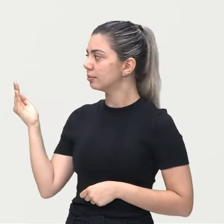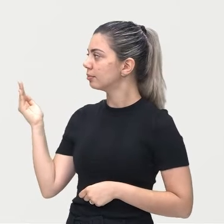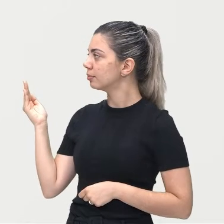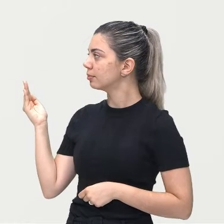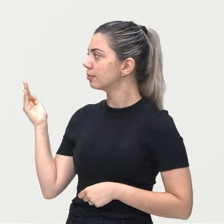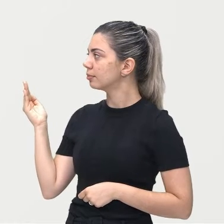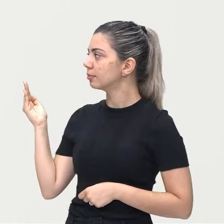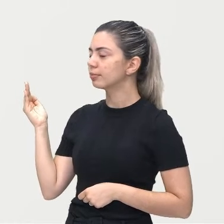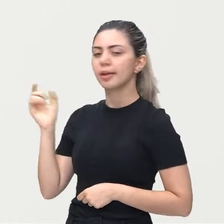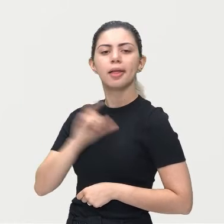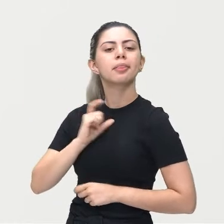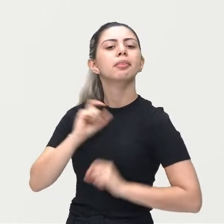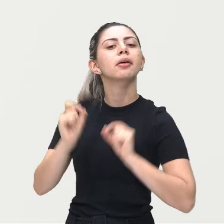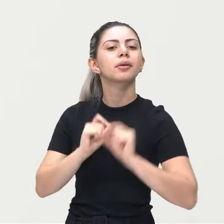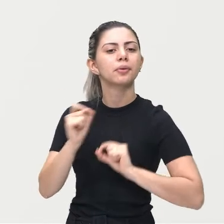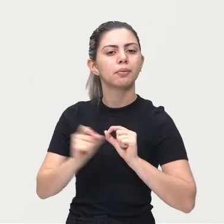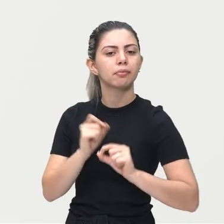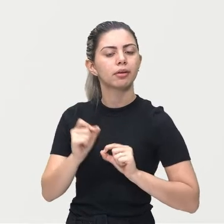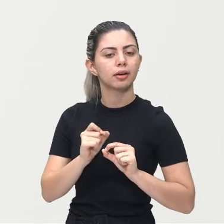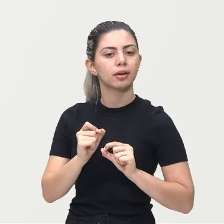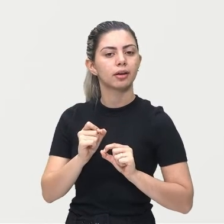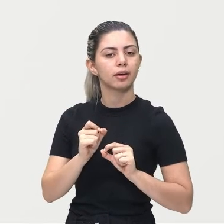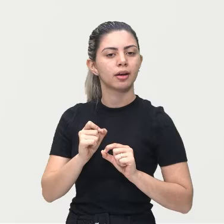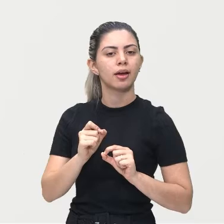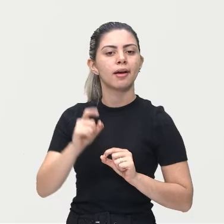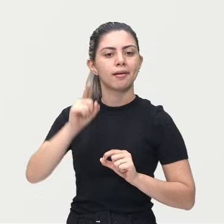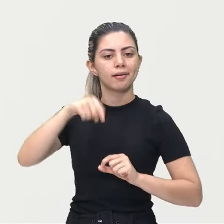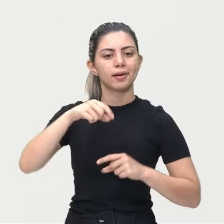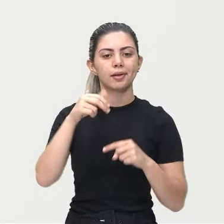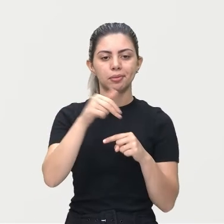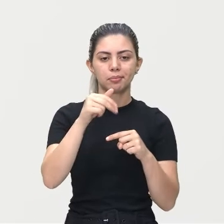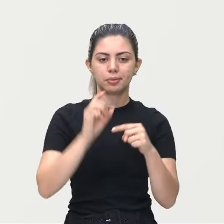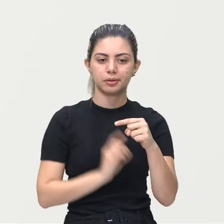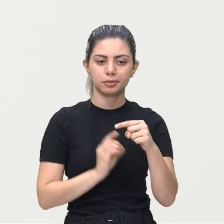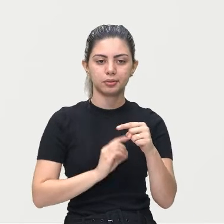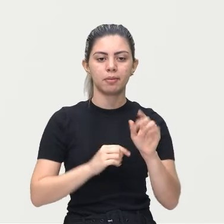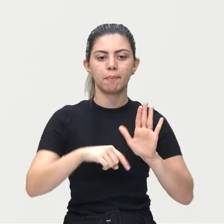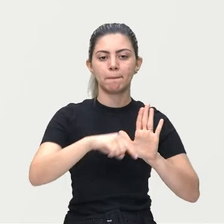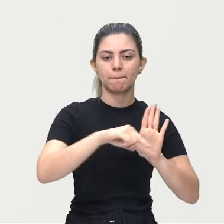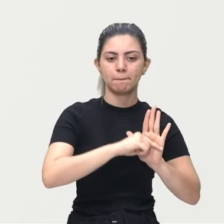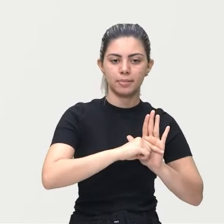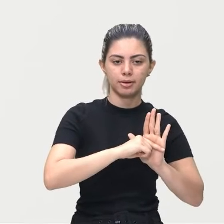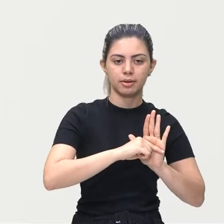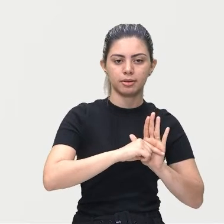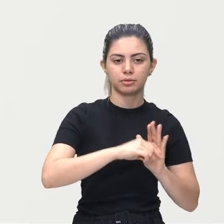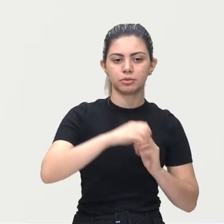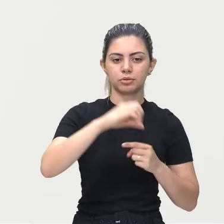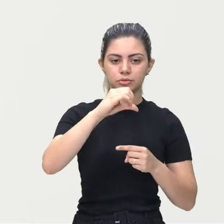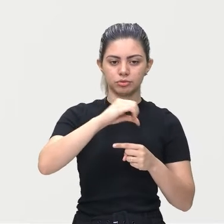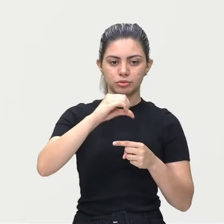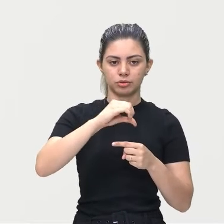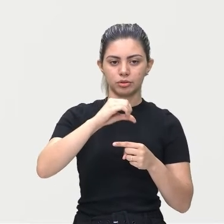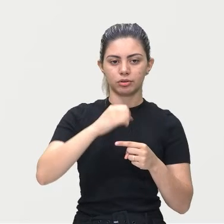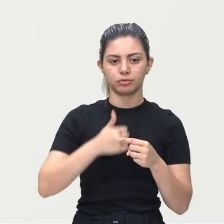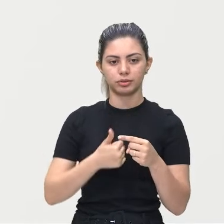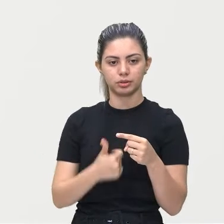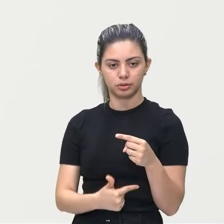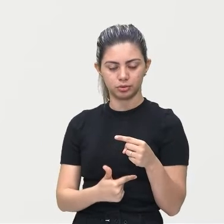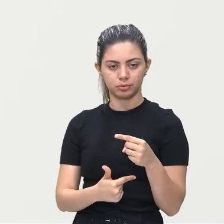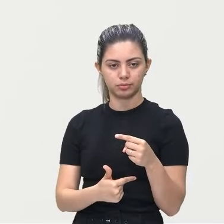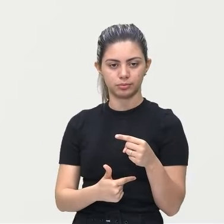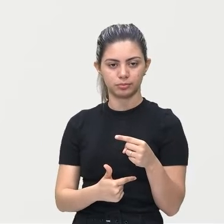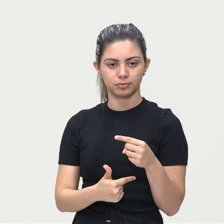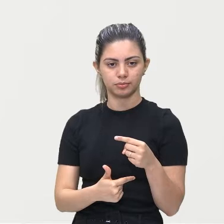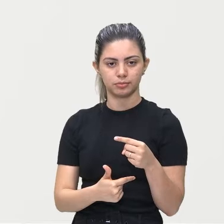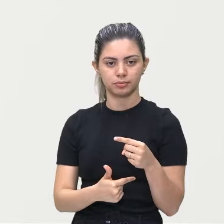O que nós temos? Opa, a estrutura que nós temos é essa, né? Menos 9